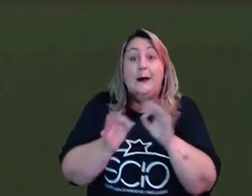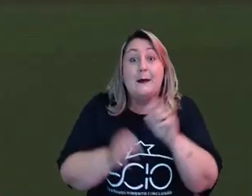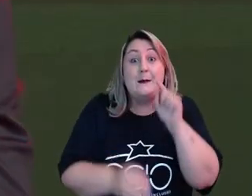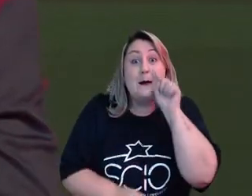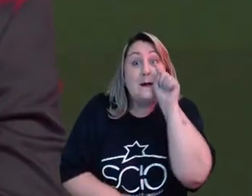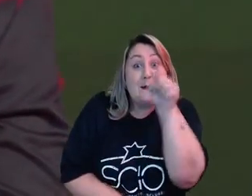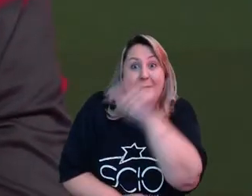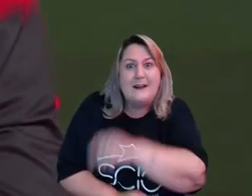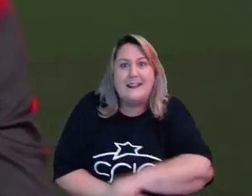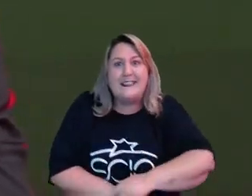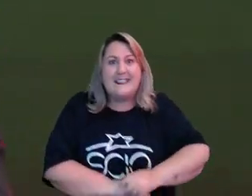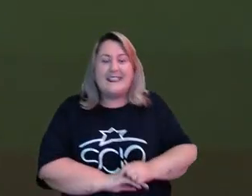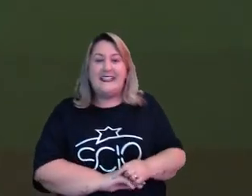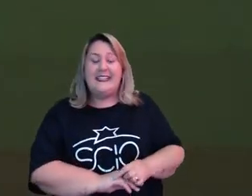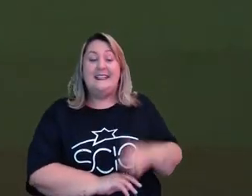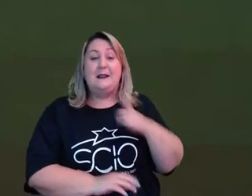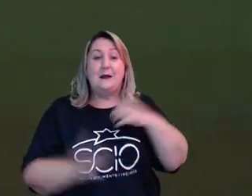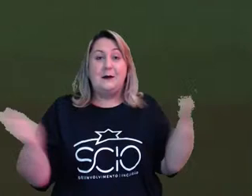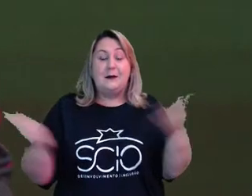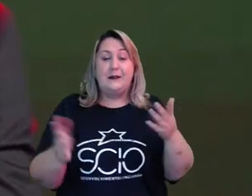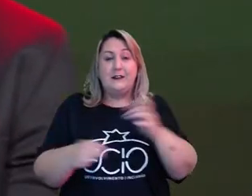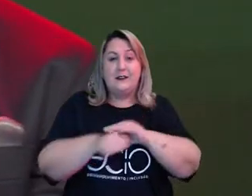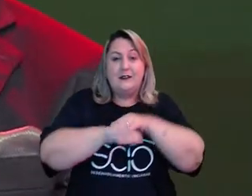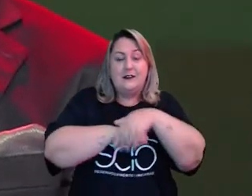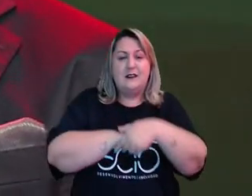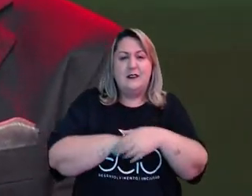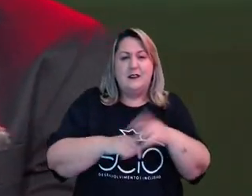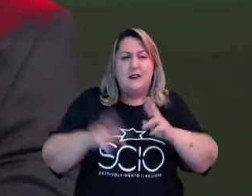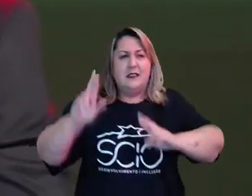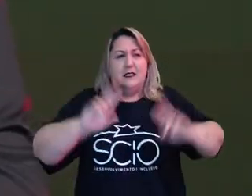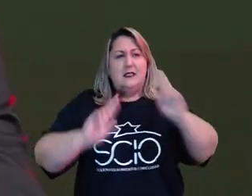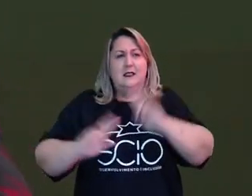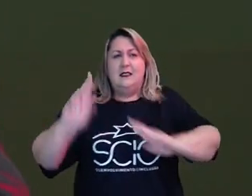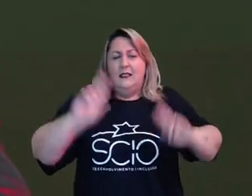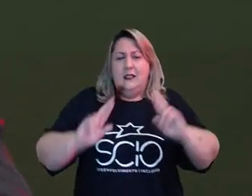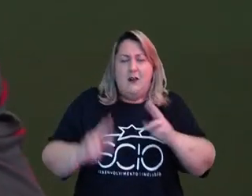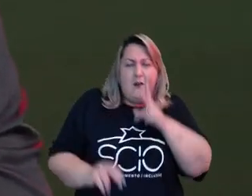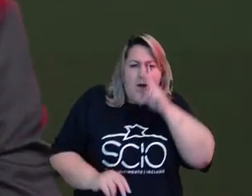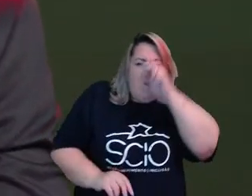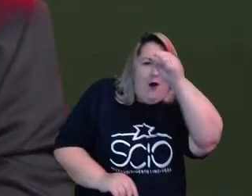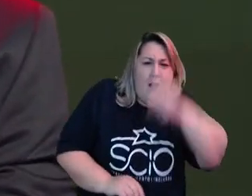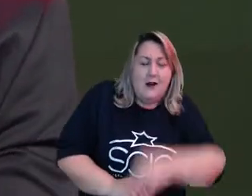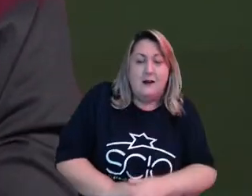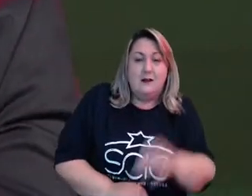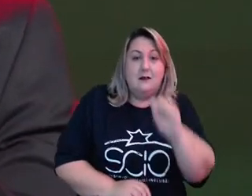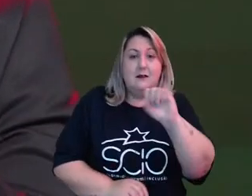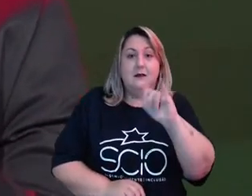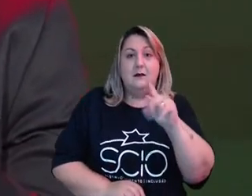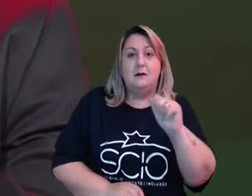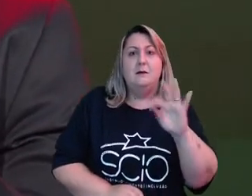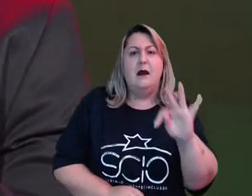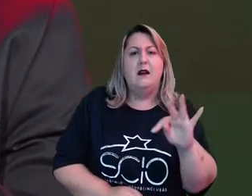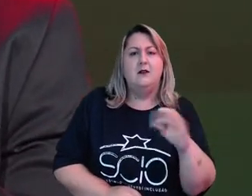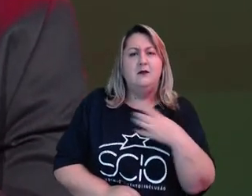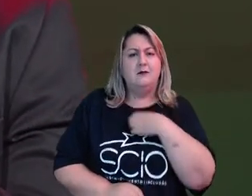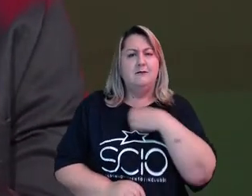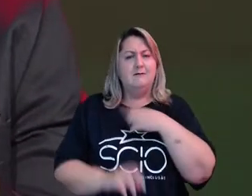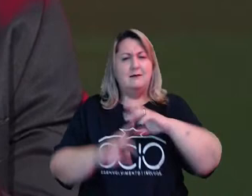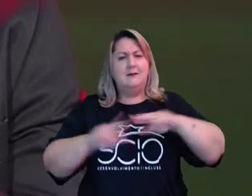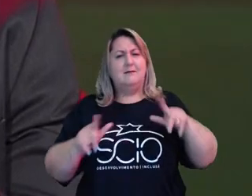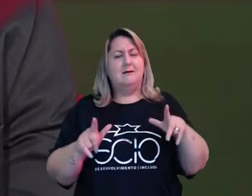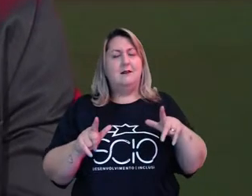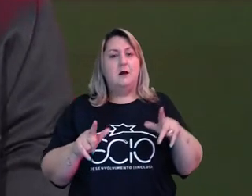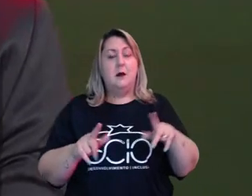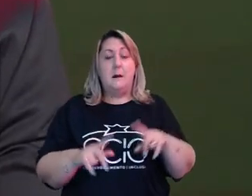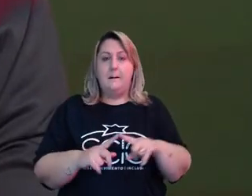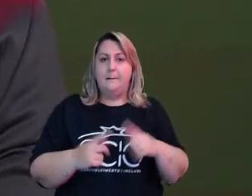sem Citro Suco. É por isso que estamos aqui essa noite, com a energia lá em cima, fazendo Cipá de Cipá TR de um jeito diferente, é verdade. Mas